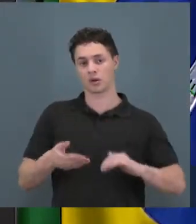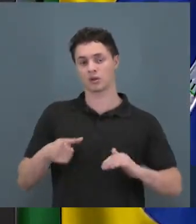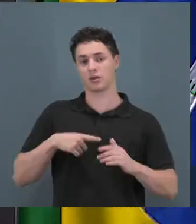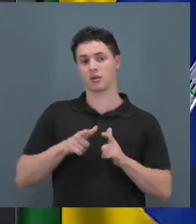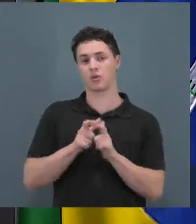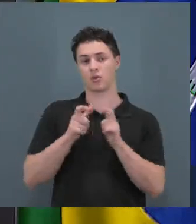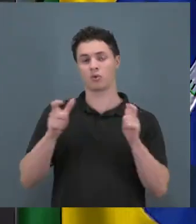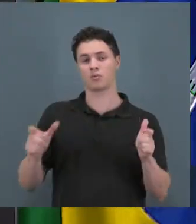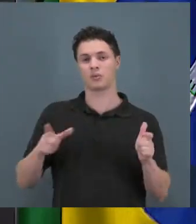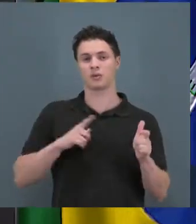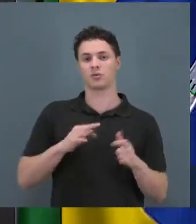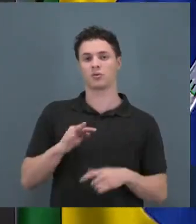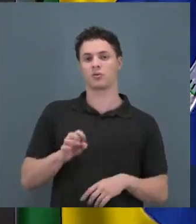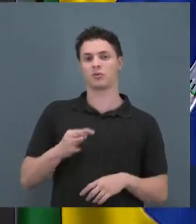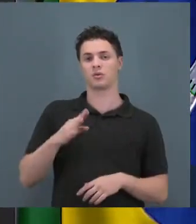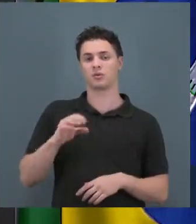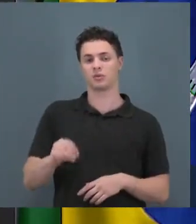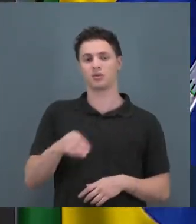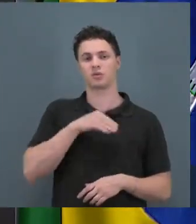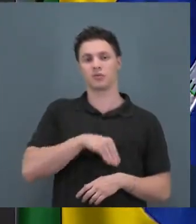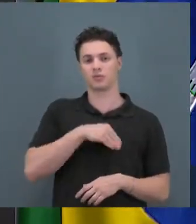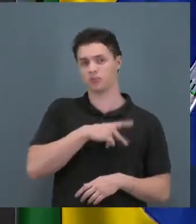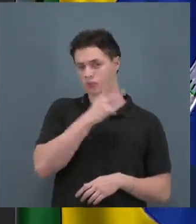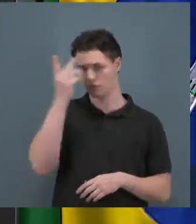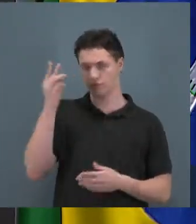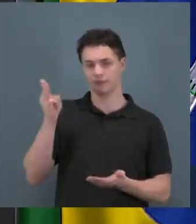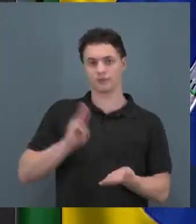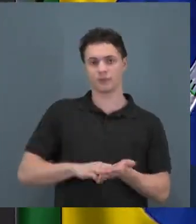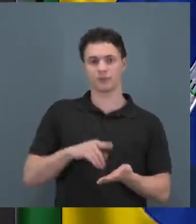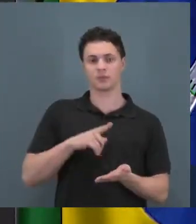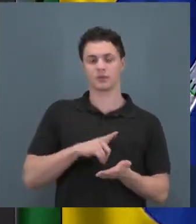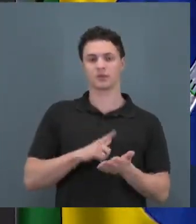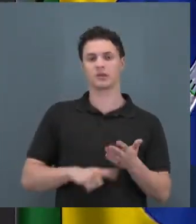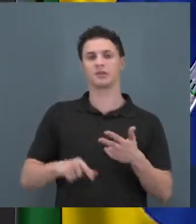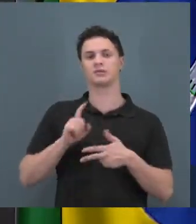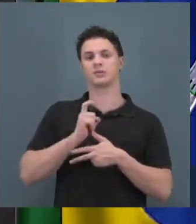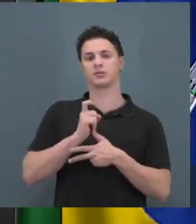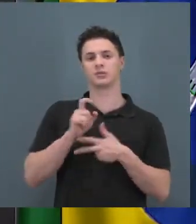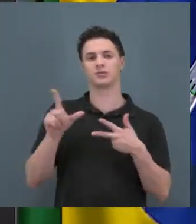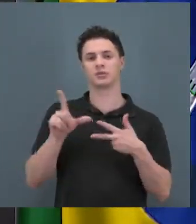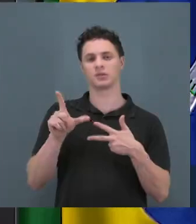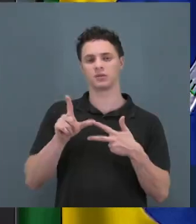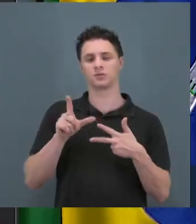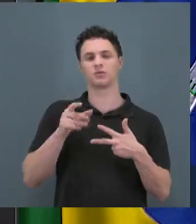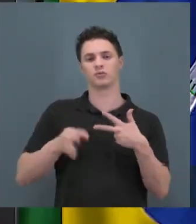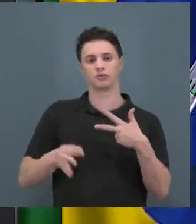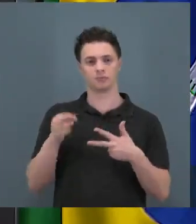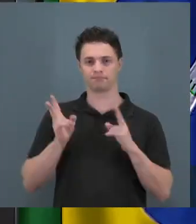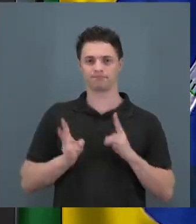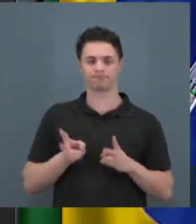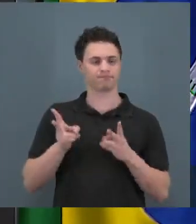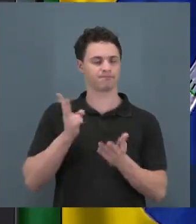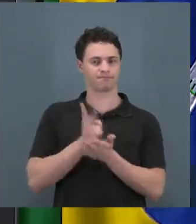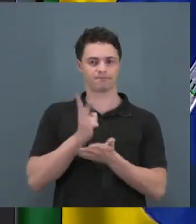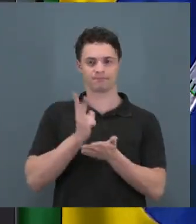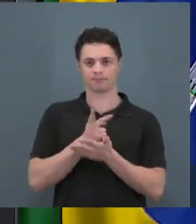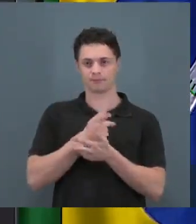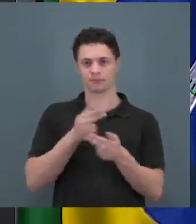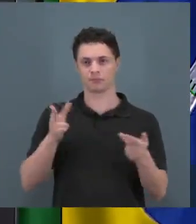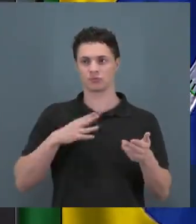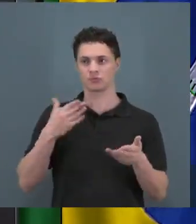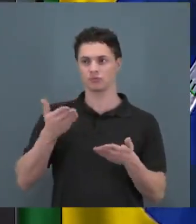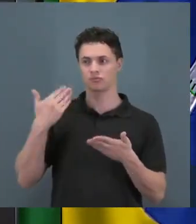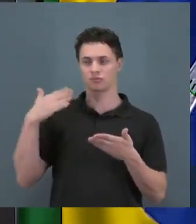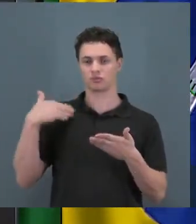teto salarial para os membros do Poder Executivo, Legislativo e Judiciário. Sempre pauta bomba. Nos últimos dias